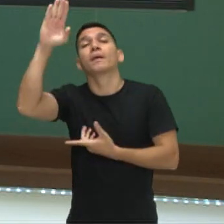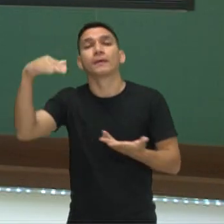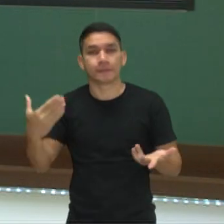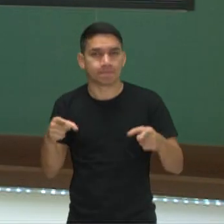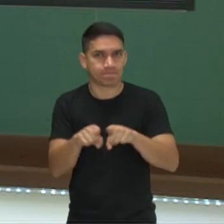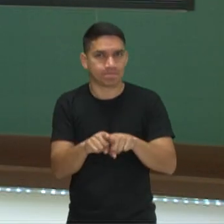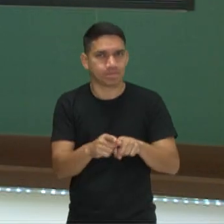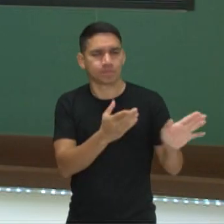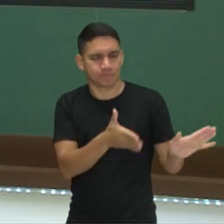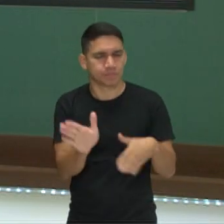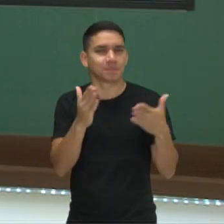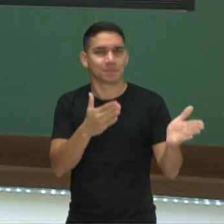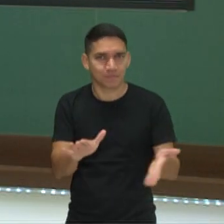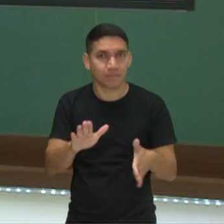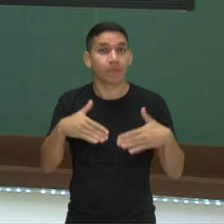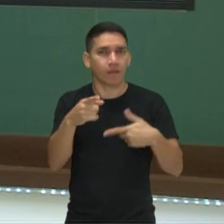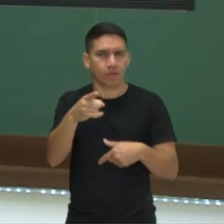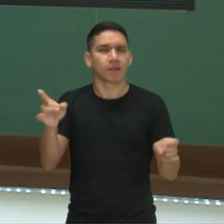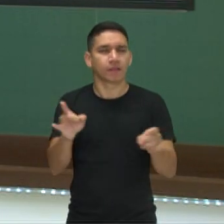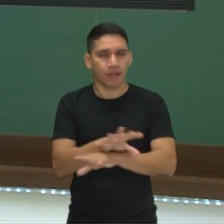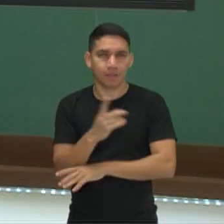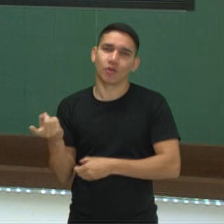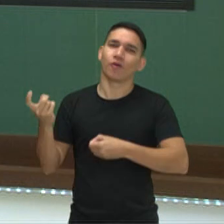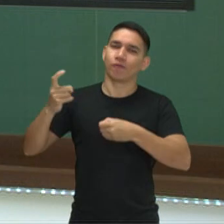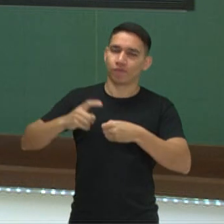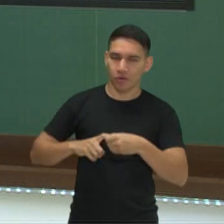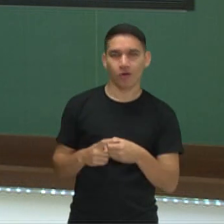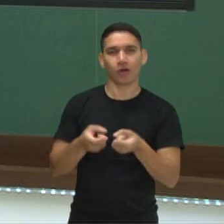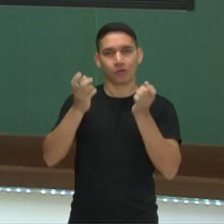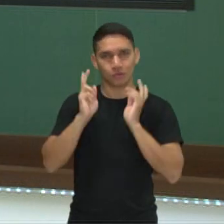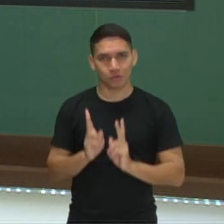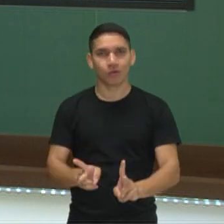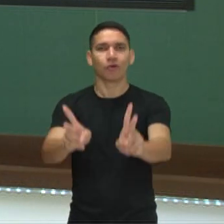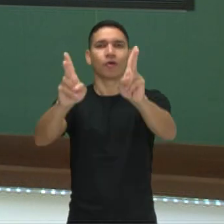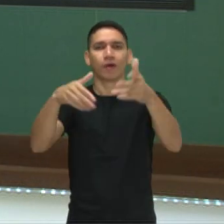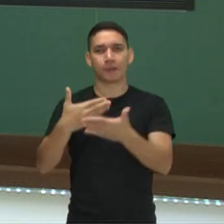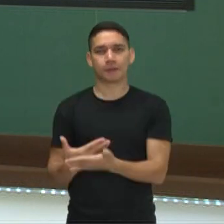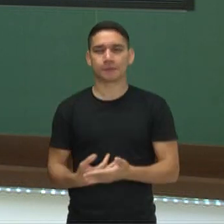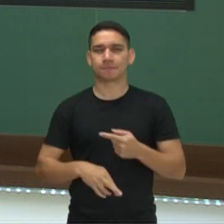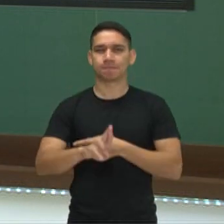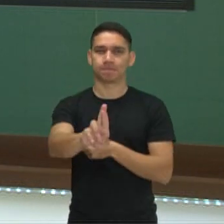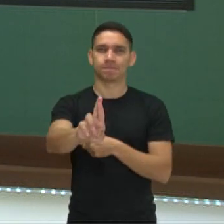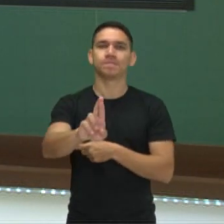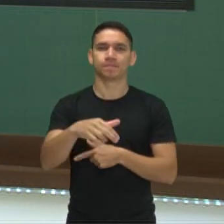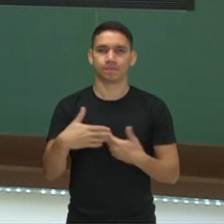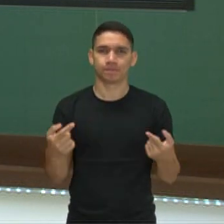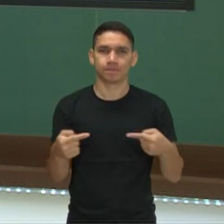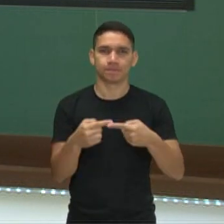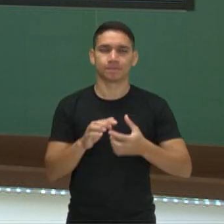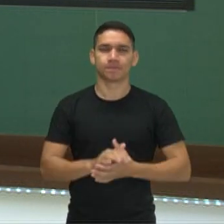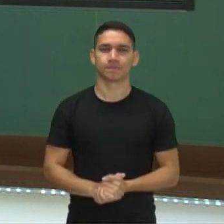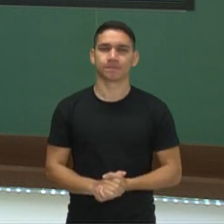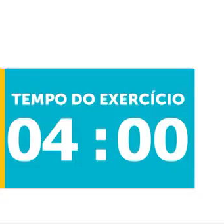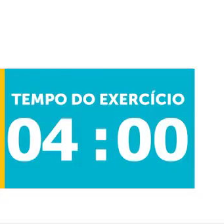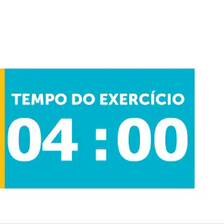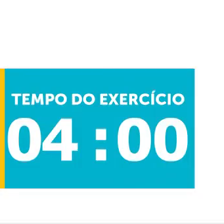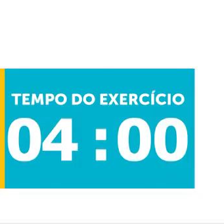Então assim que você concluir aí, nós retornaremos com a resposta quanto a isso, a correção.